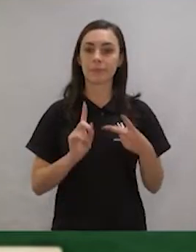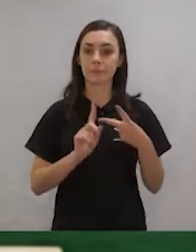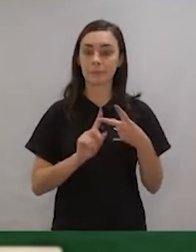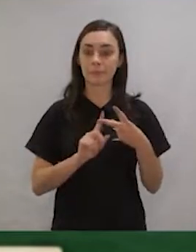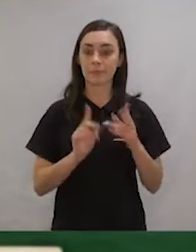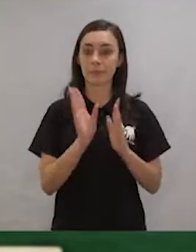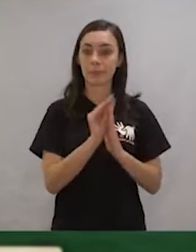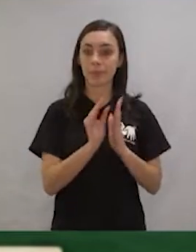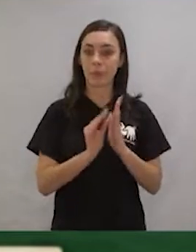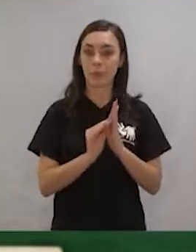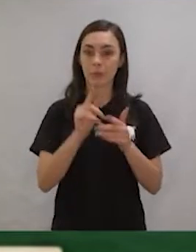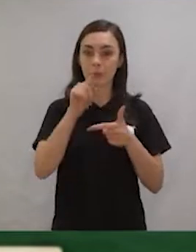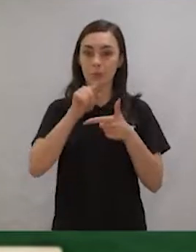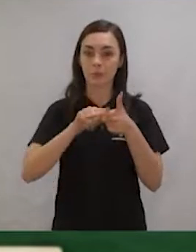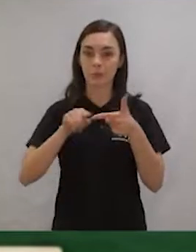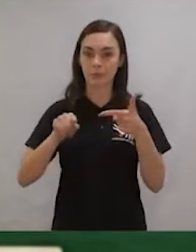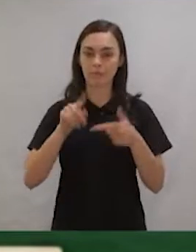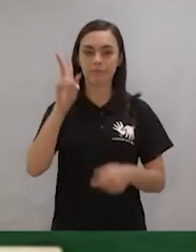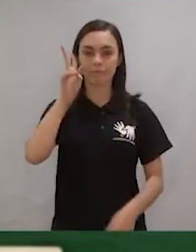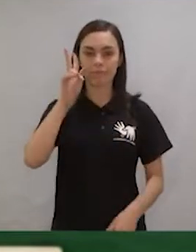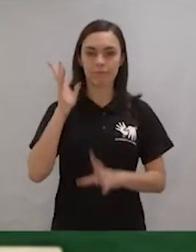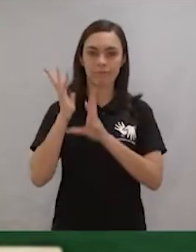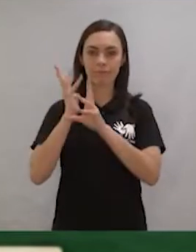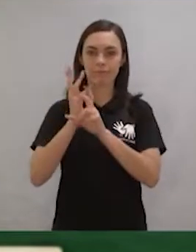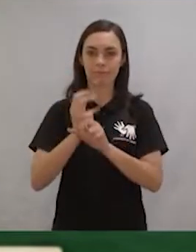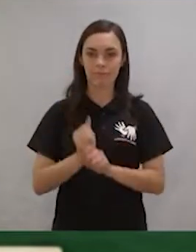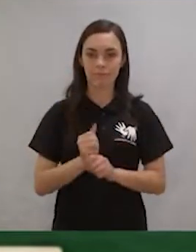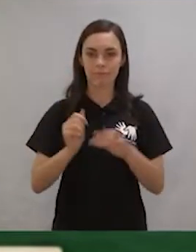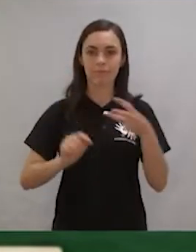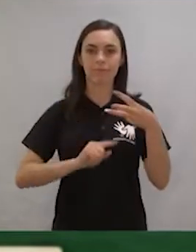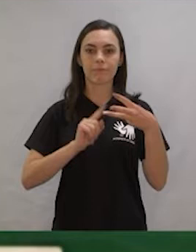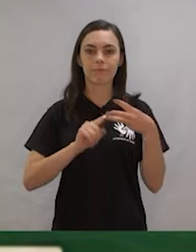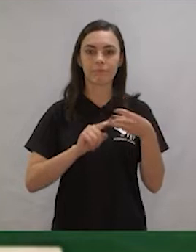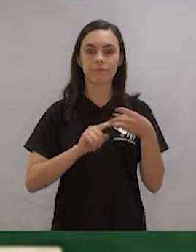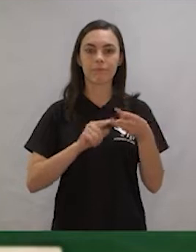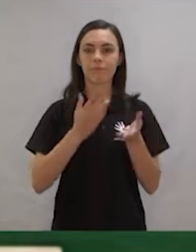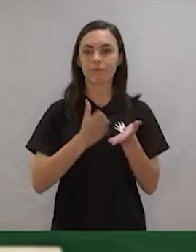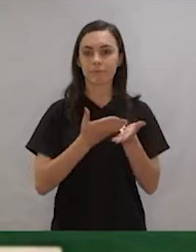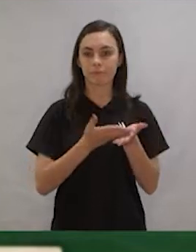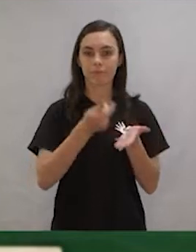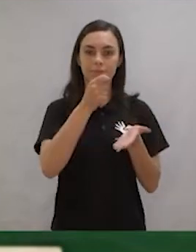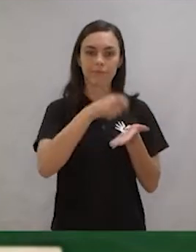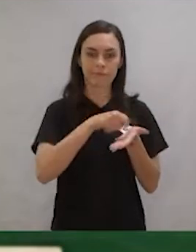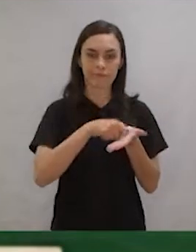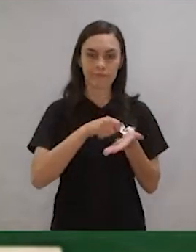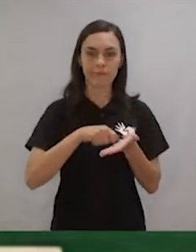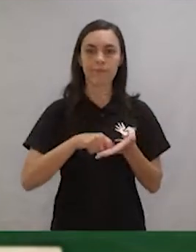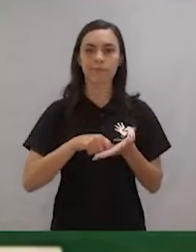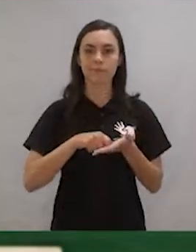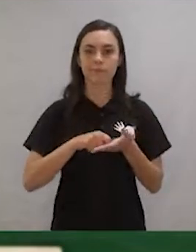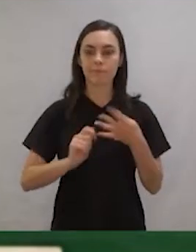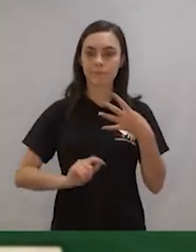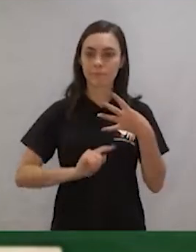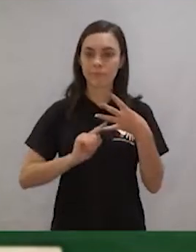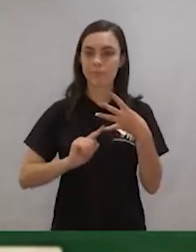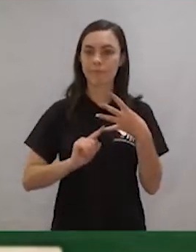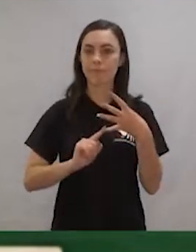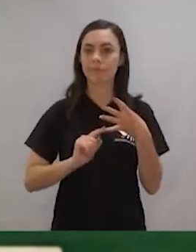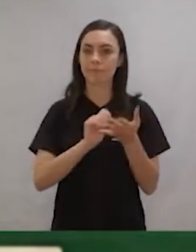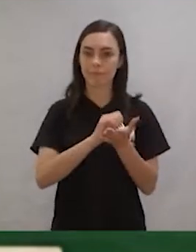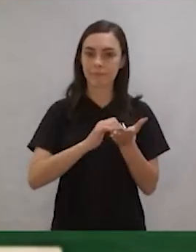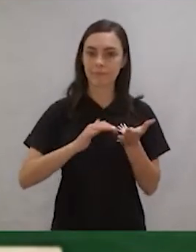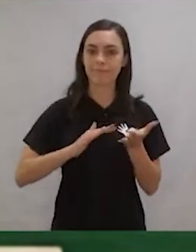o conteúdo de divisão, vamos fazer registros em nosso caderno, vamos